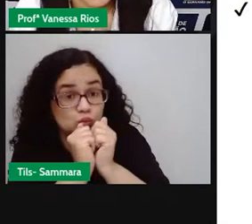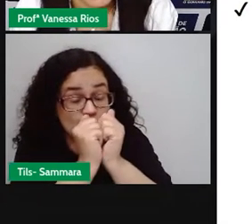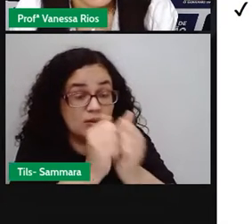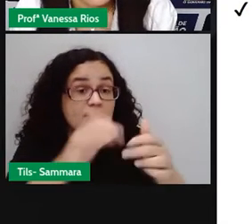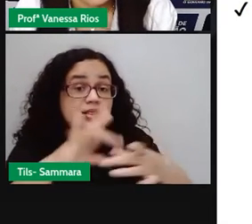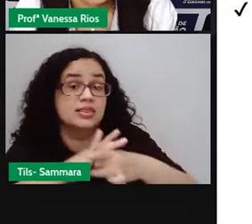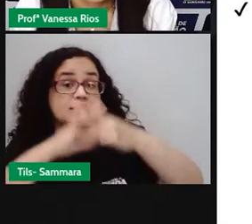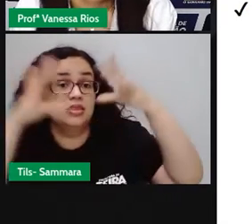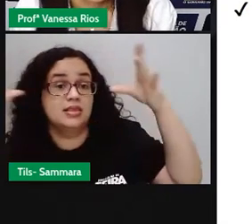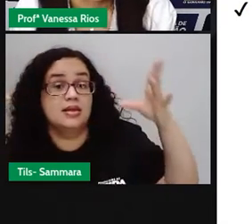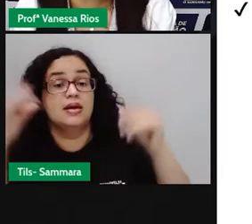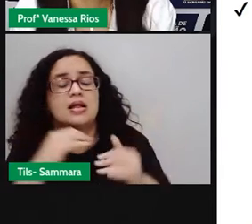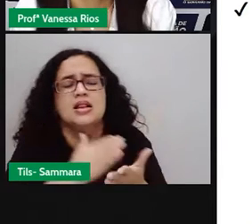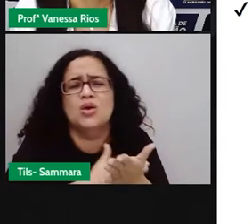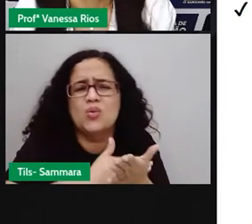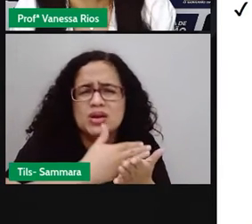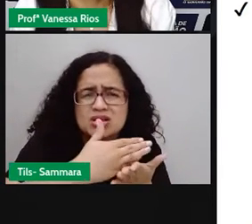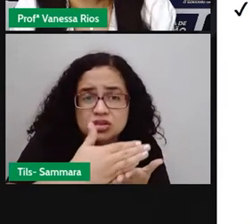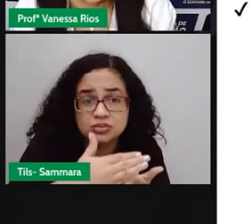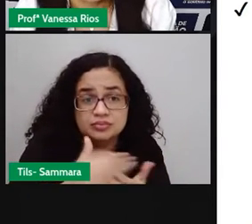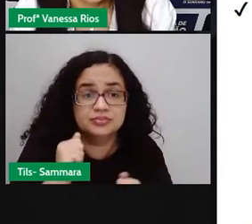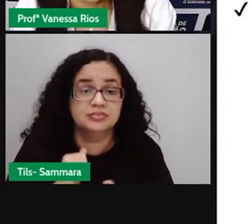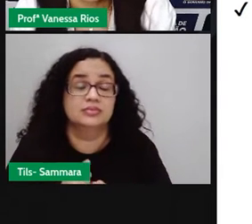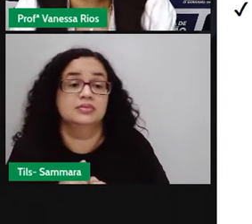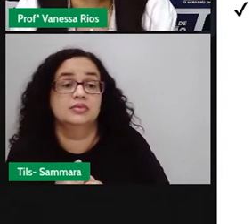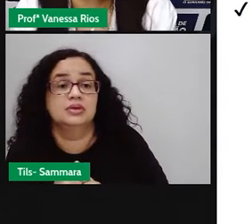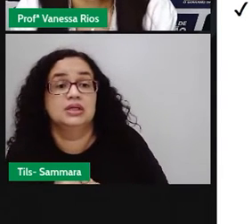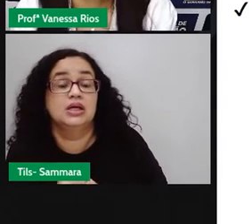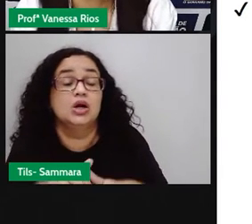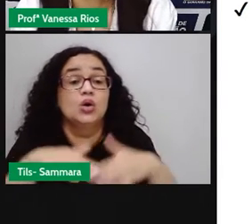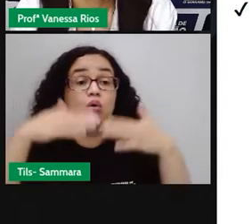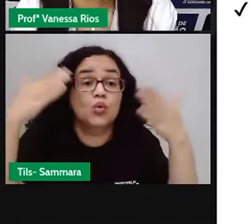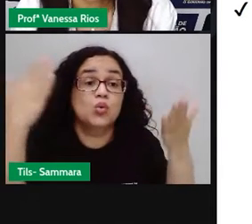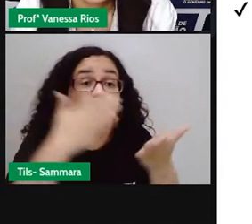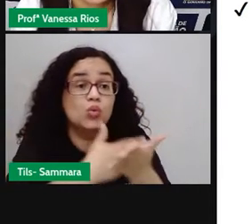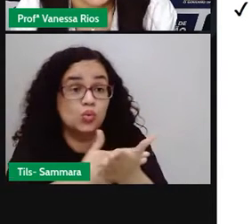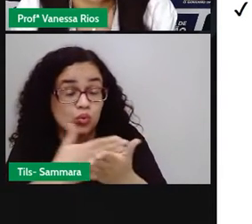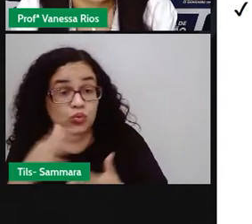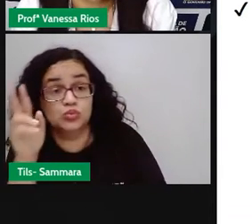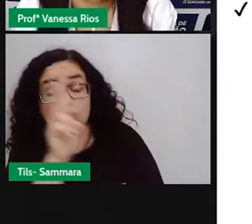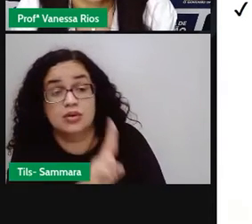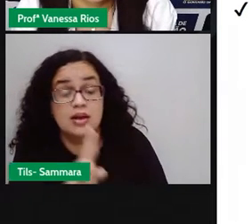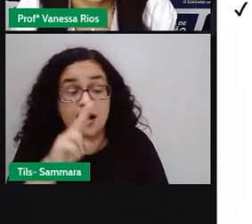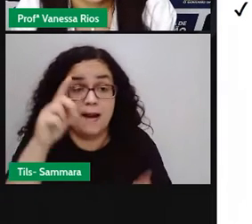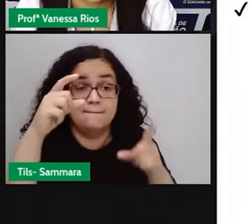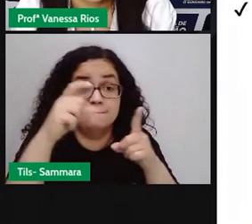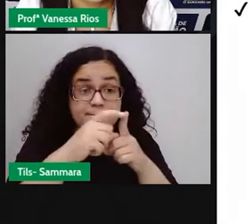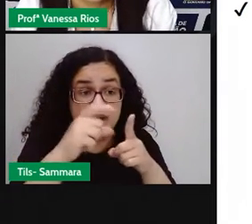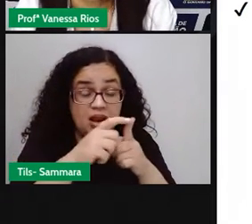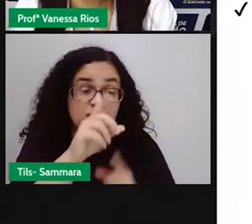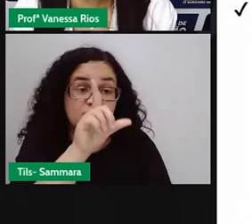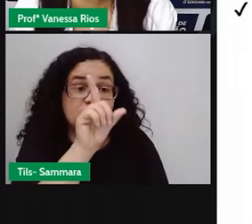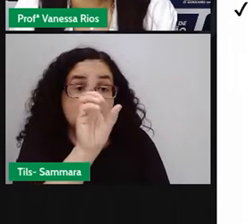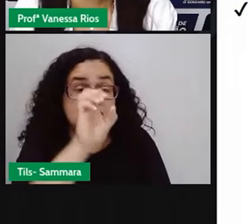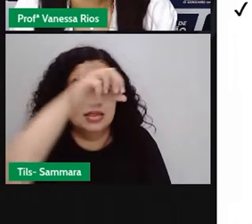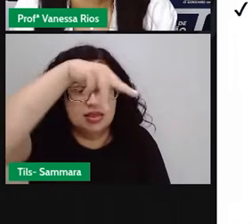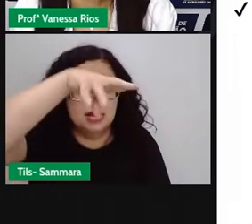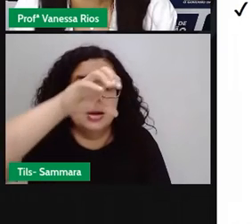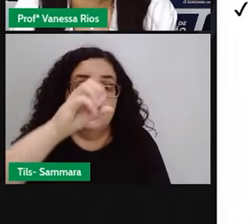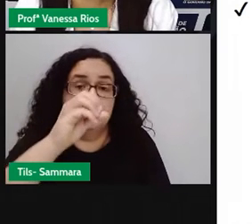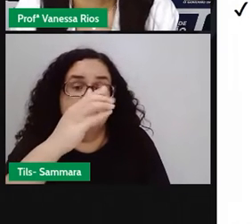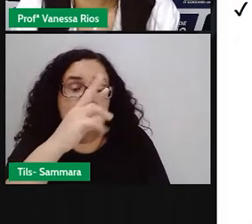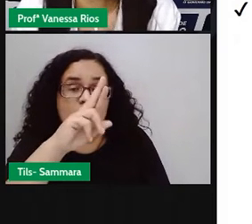a democracia, né, desde a origem, né, desde quando se começou a utilizar a palavra democracia